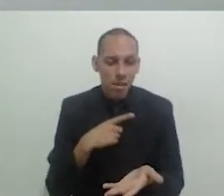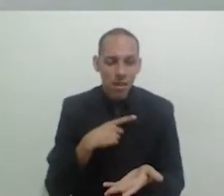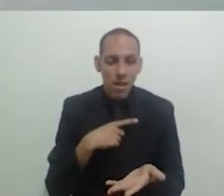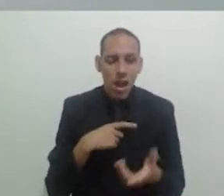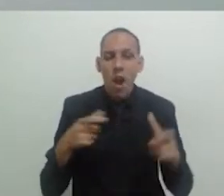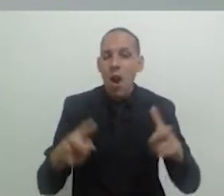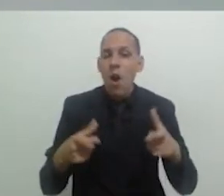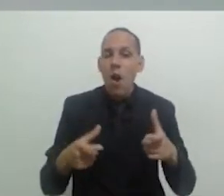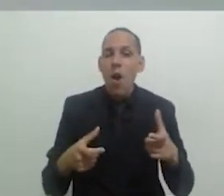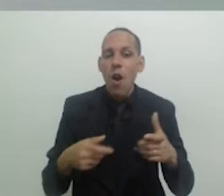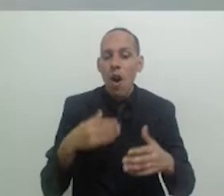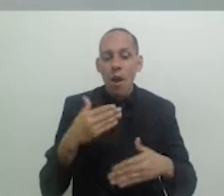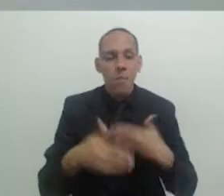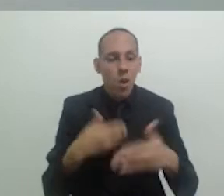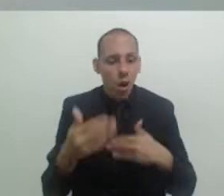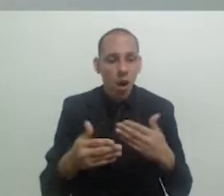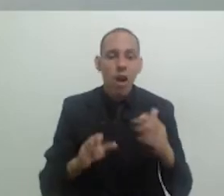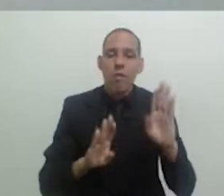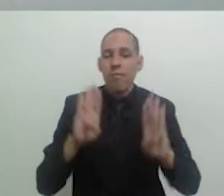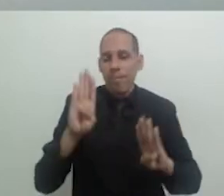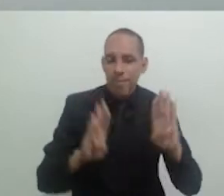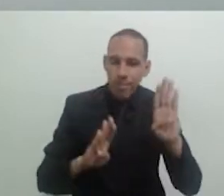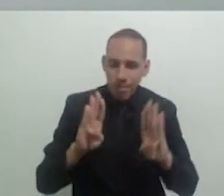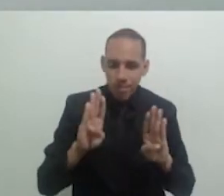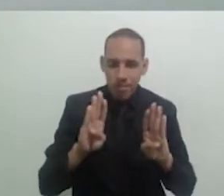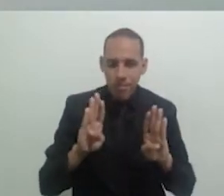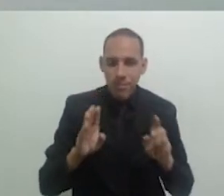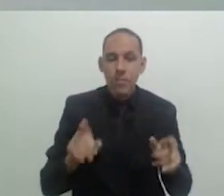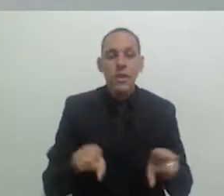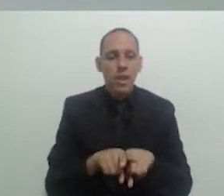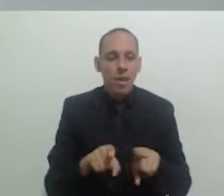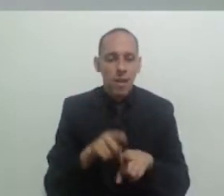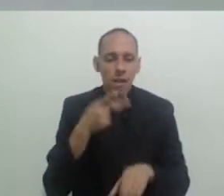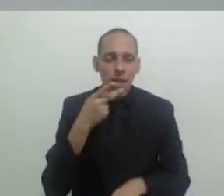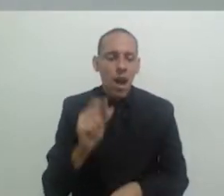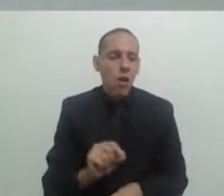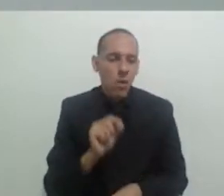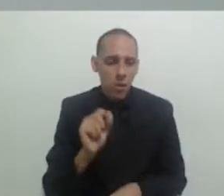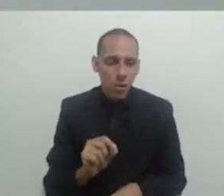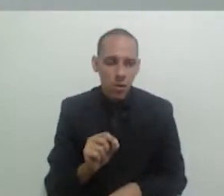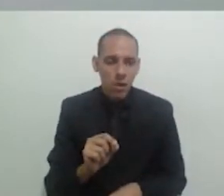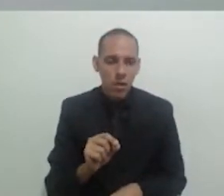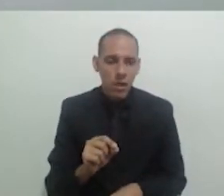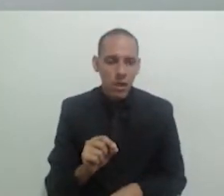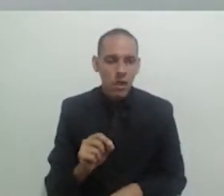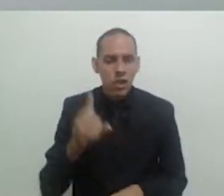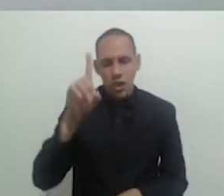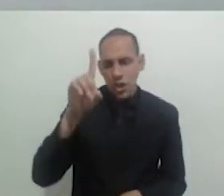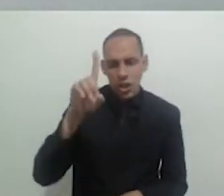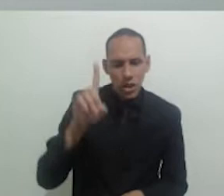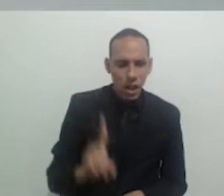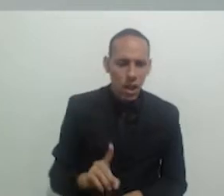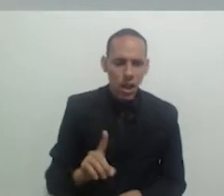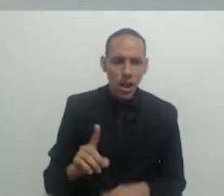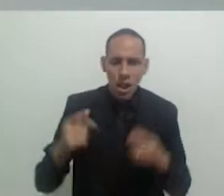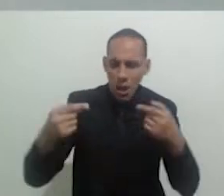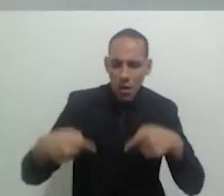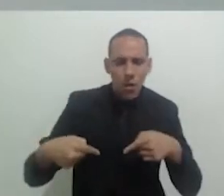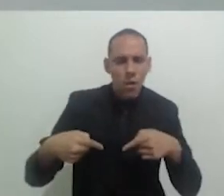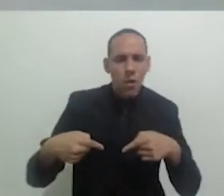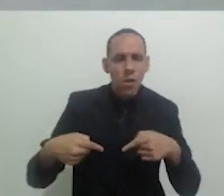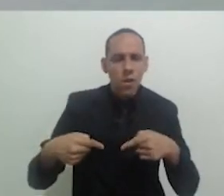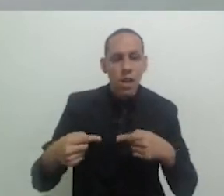processo licitatório. Alega como fundamento que teve seu direito ao contraditório e à ampla